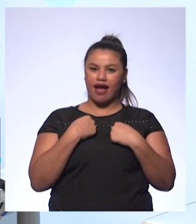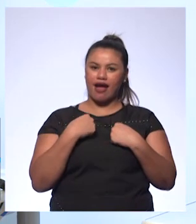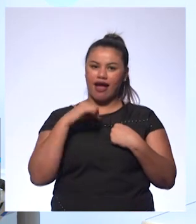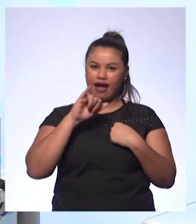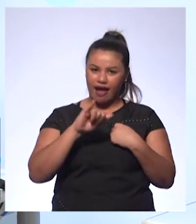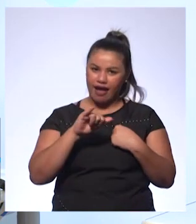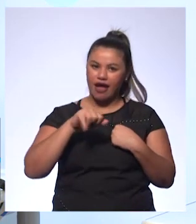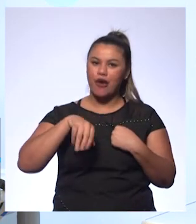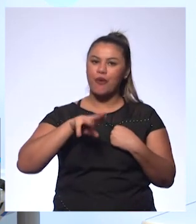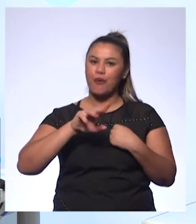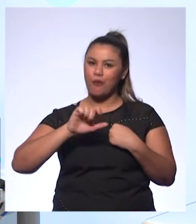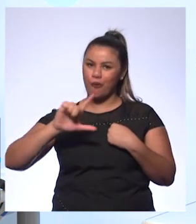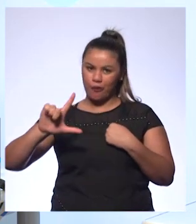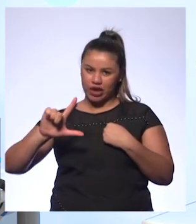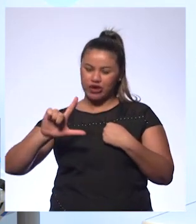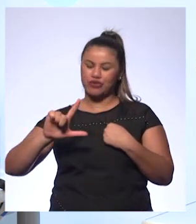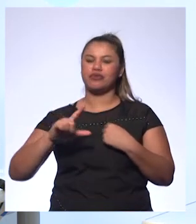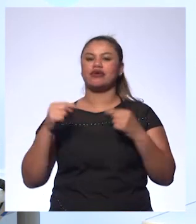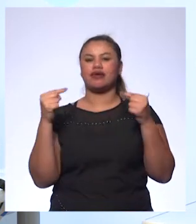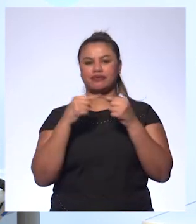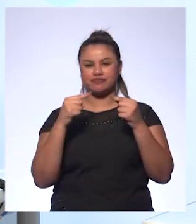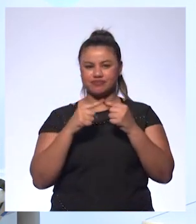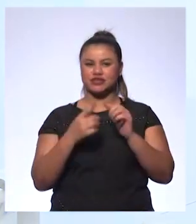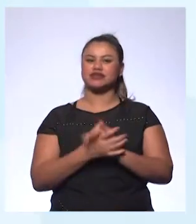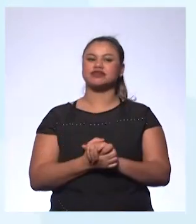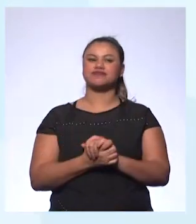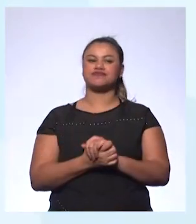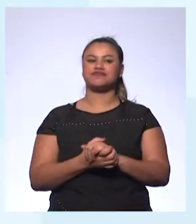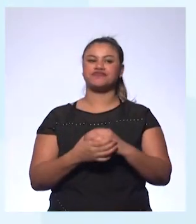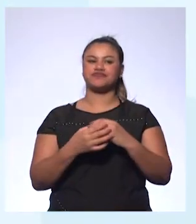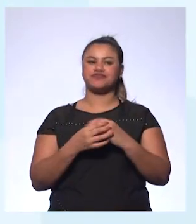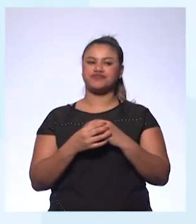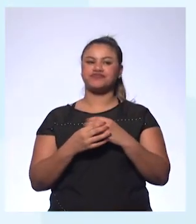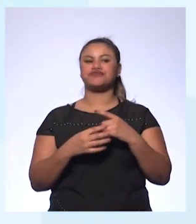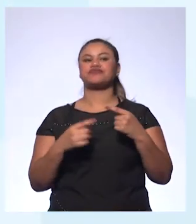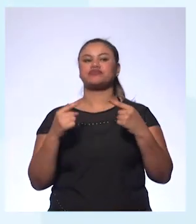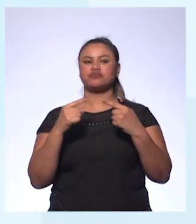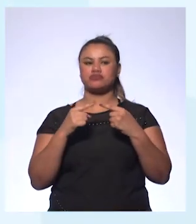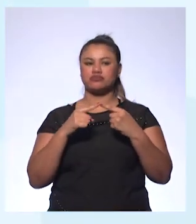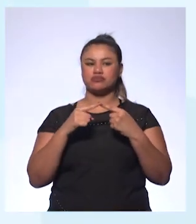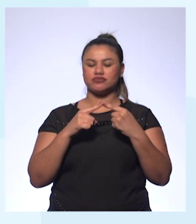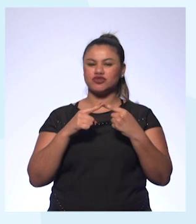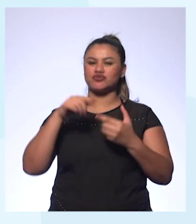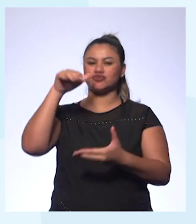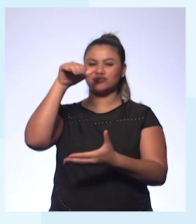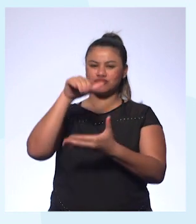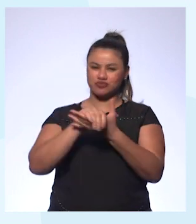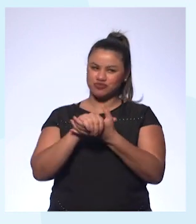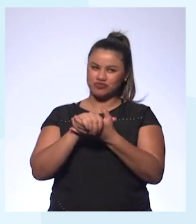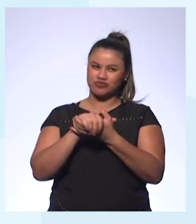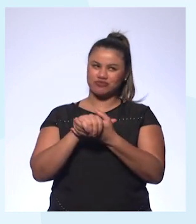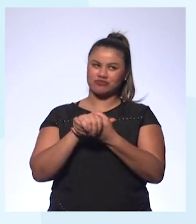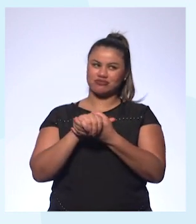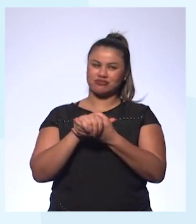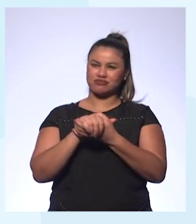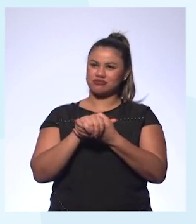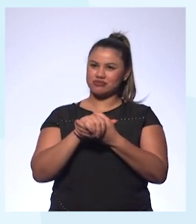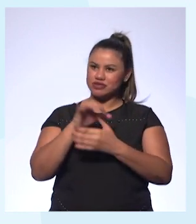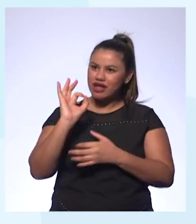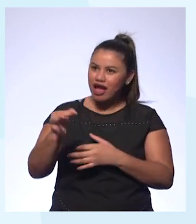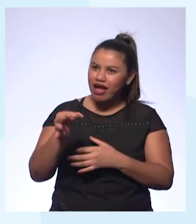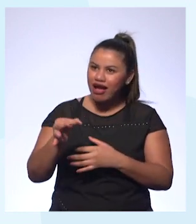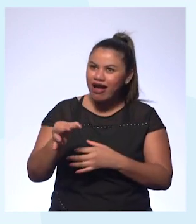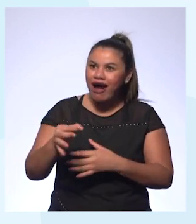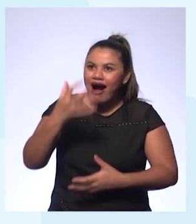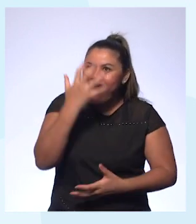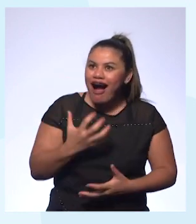fazer as frases com irmão vamos exemplo na tell them all I will get married eu vou casar não